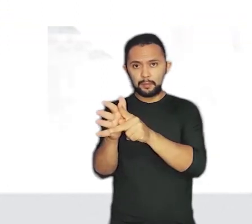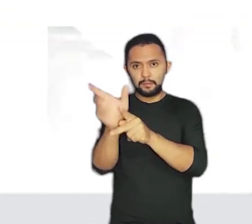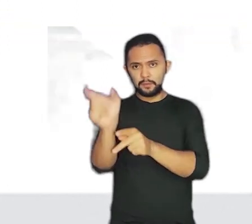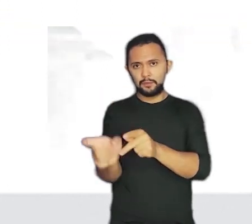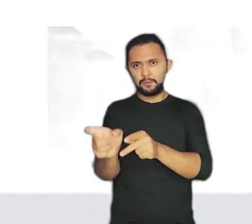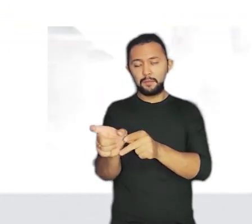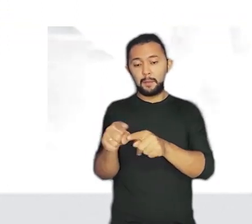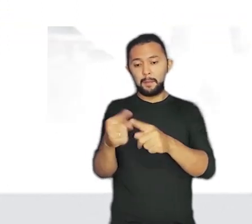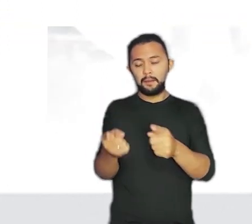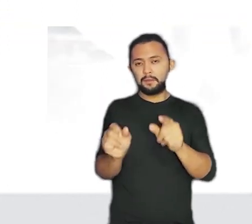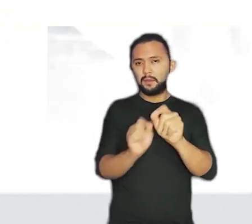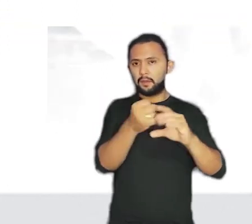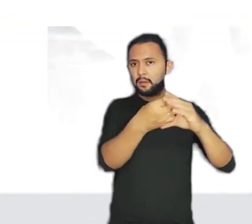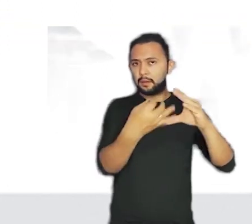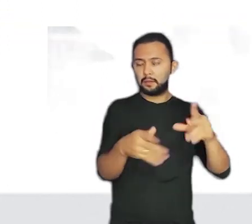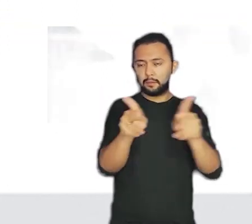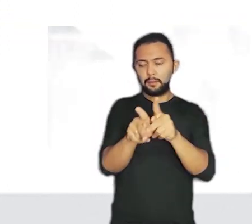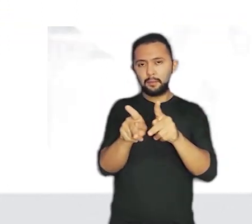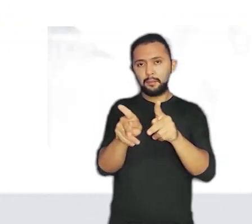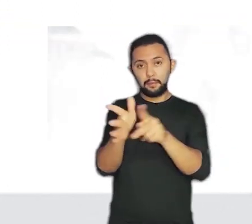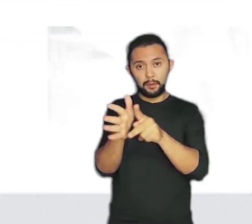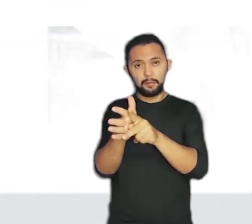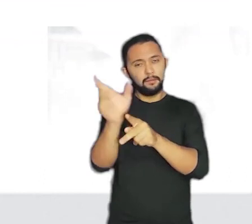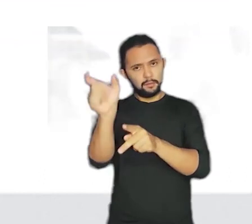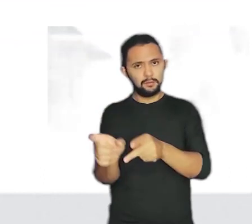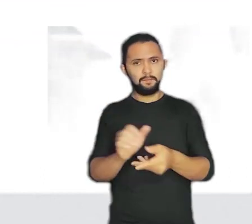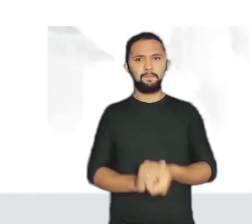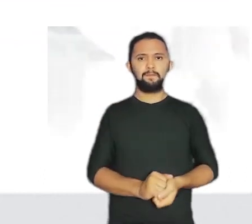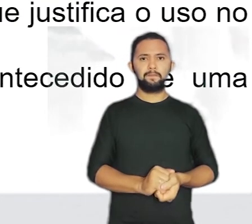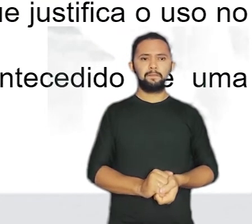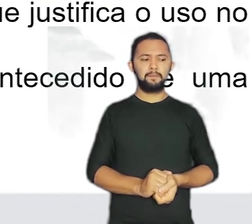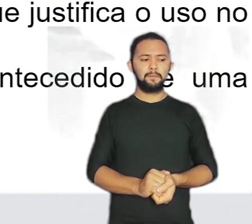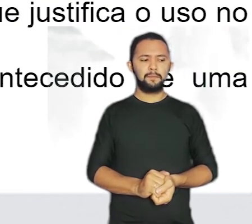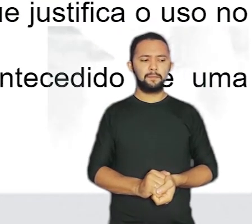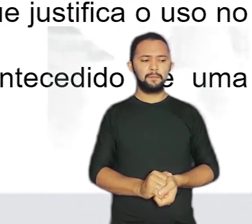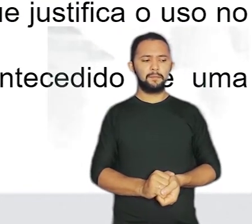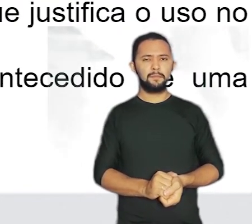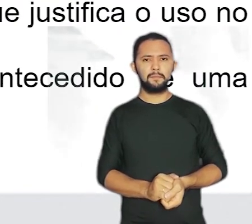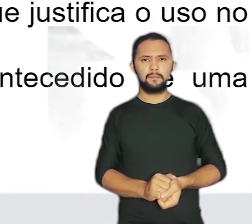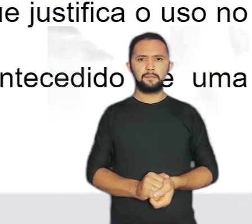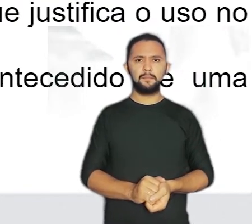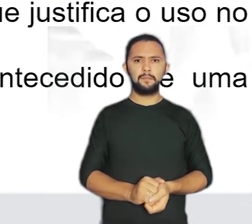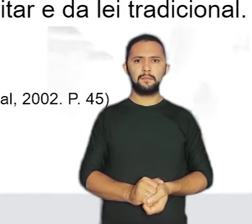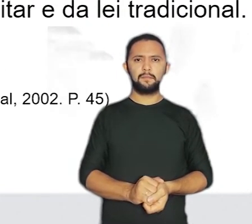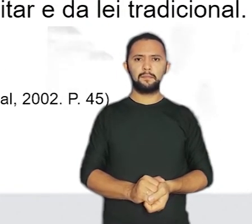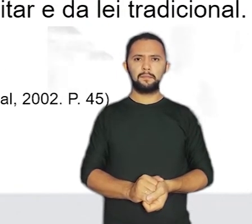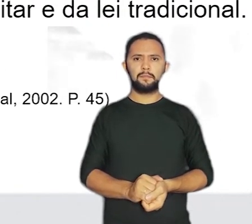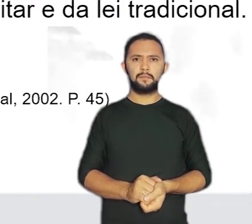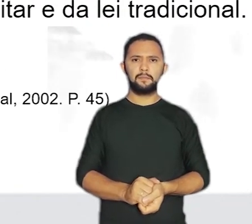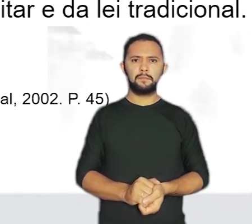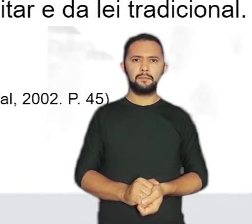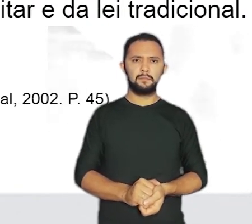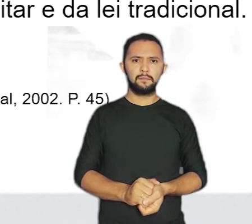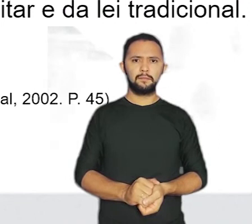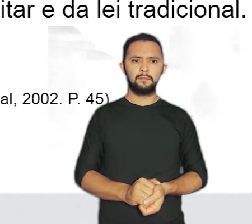que é uma característica lá do sujeito. Então vamos ver se esse termo lá no texto é um vocativo, um aposto, um predicativo ou uma